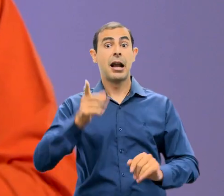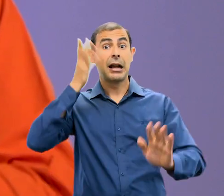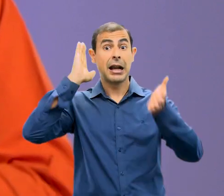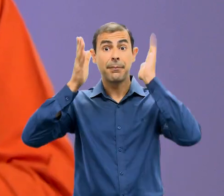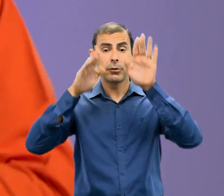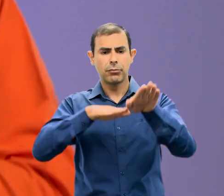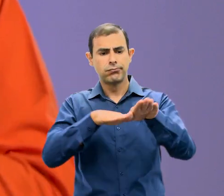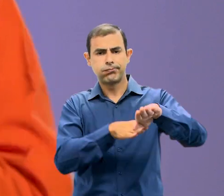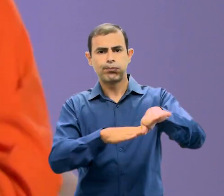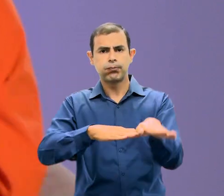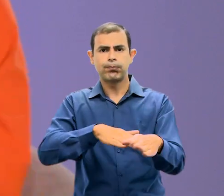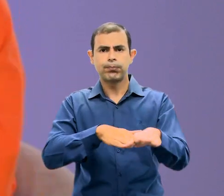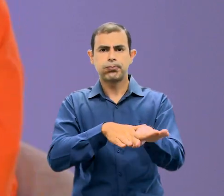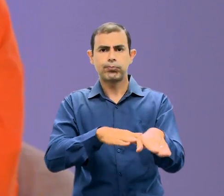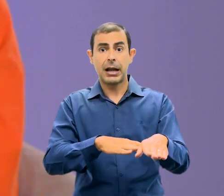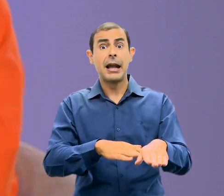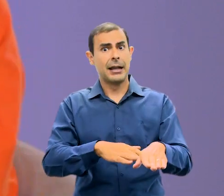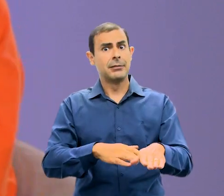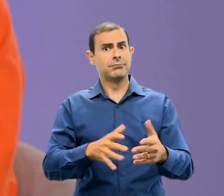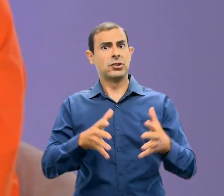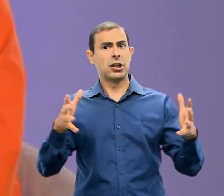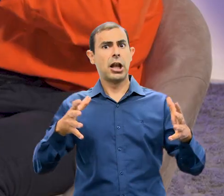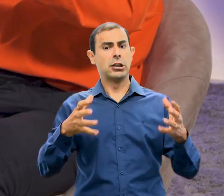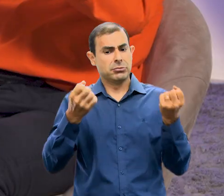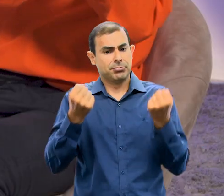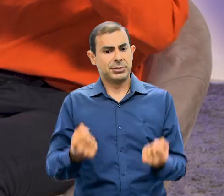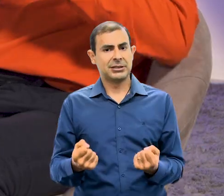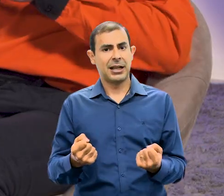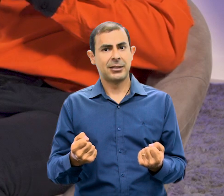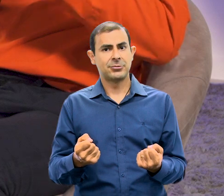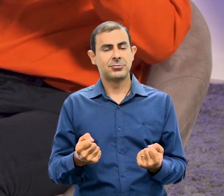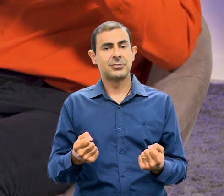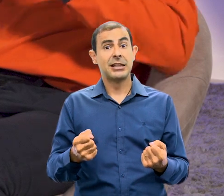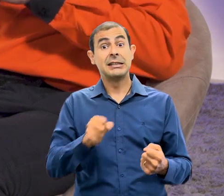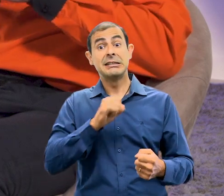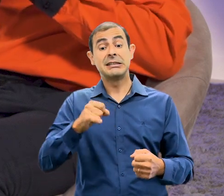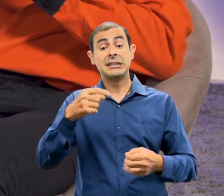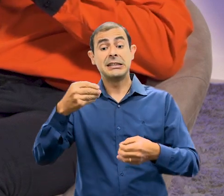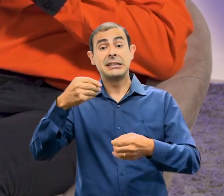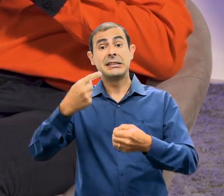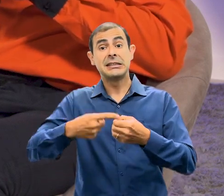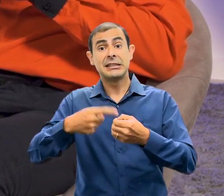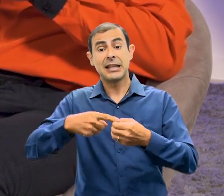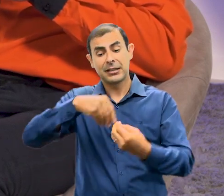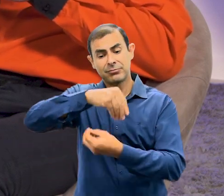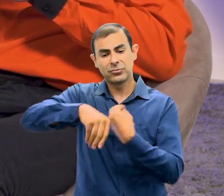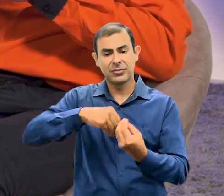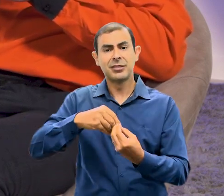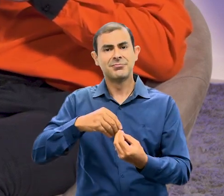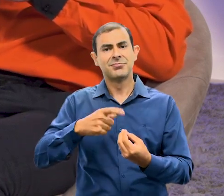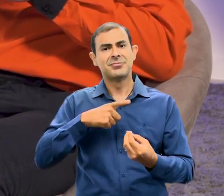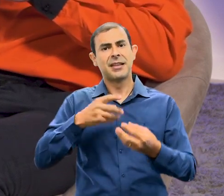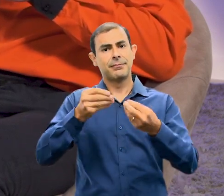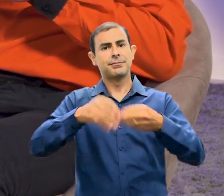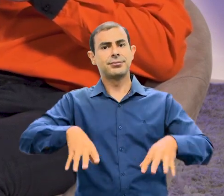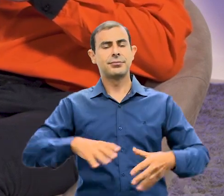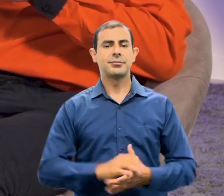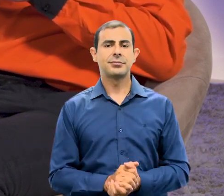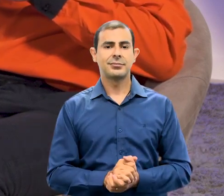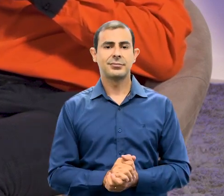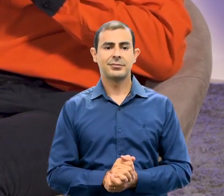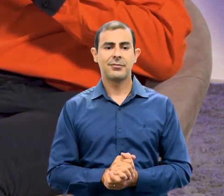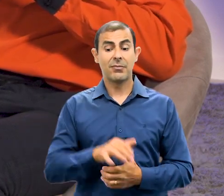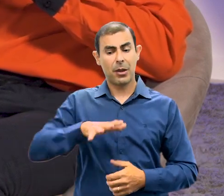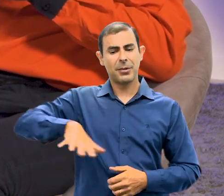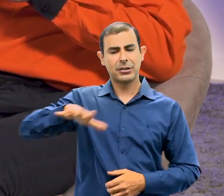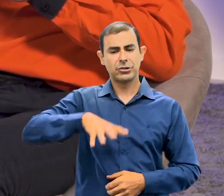50 toneladas. Então, isso vai comprometer e muito a qualidade de deslocamento naquela região do Campo Grande. Que é uma região ali que já tem